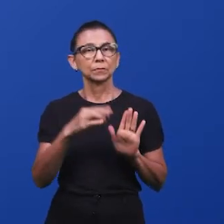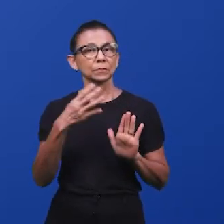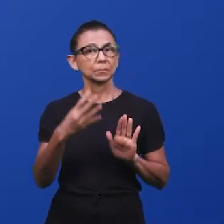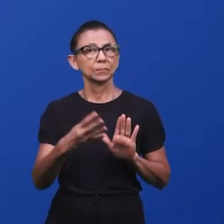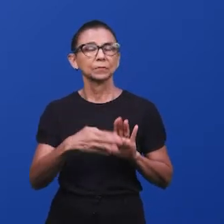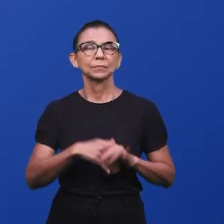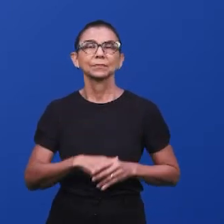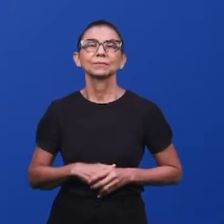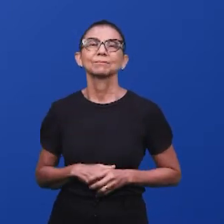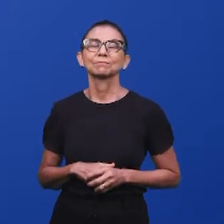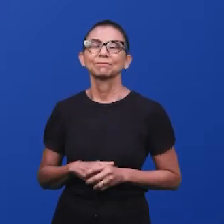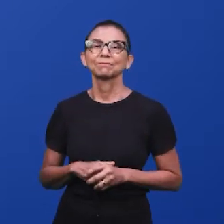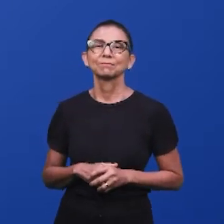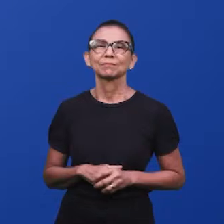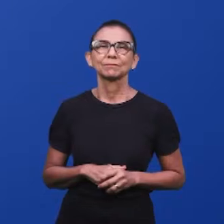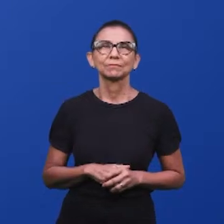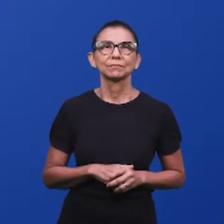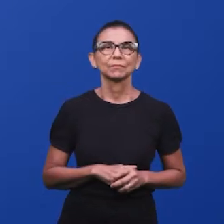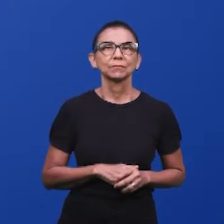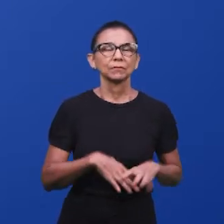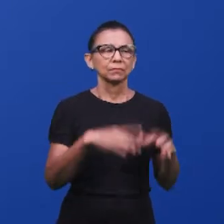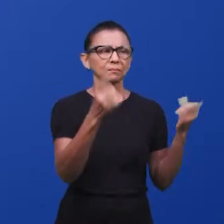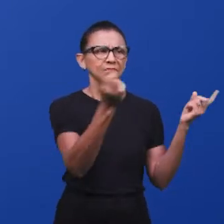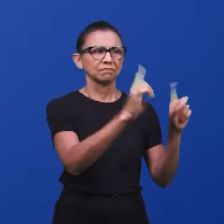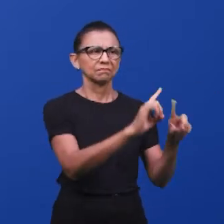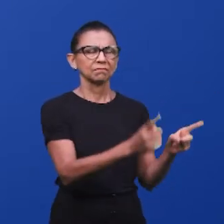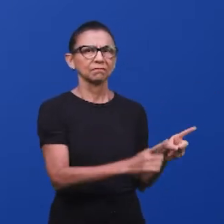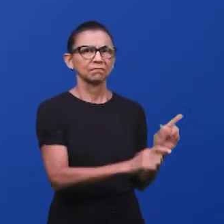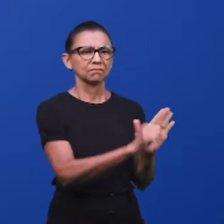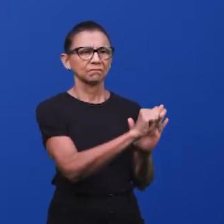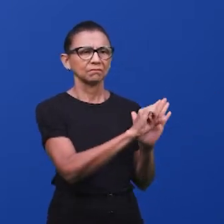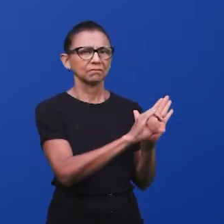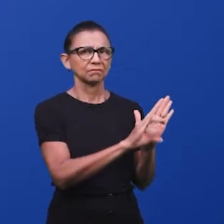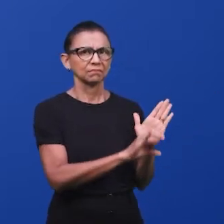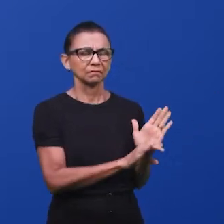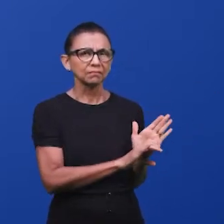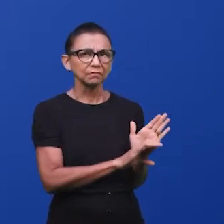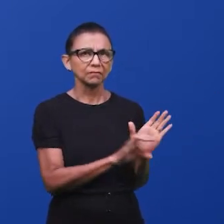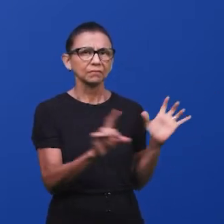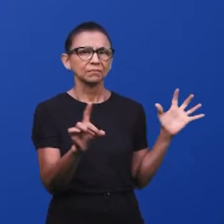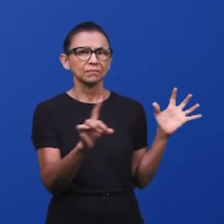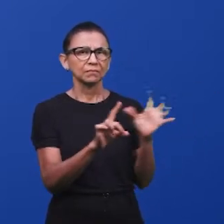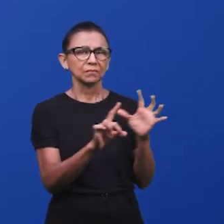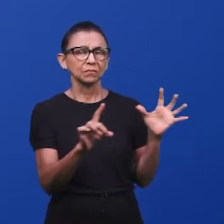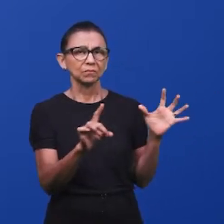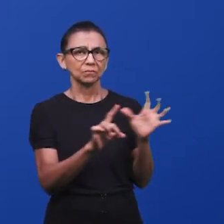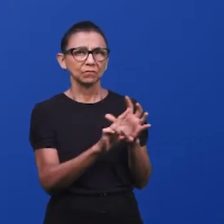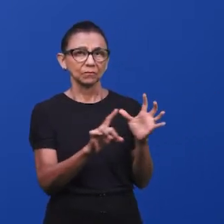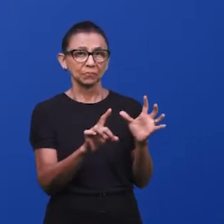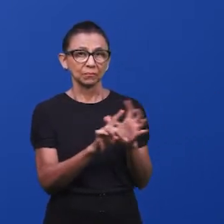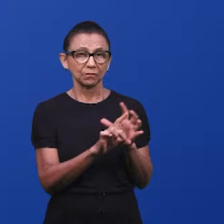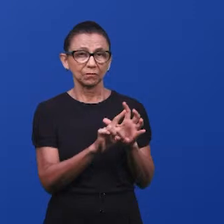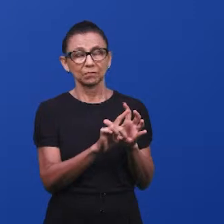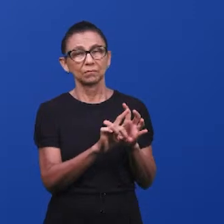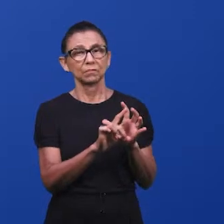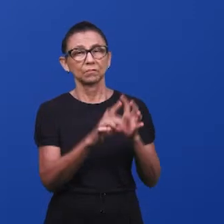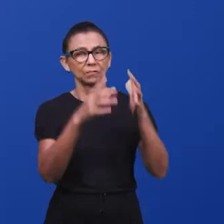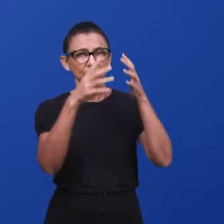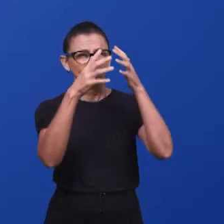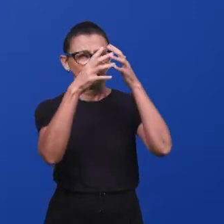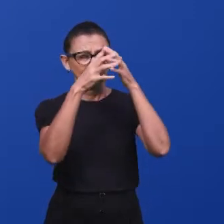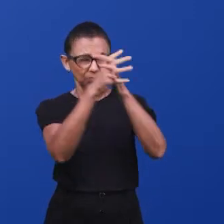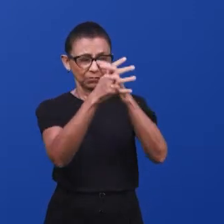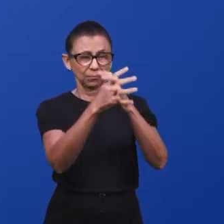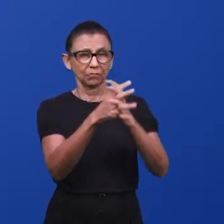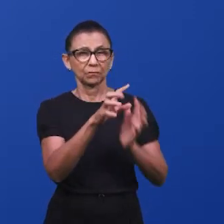capítulo 4, versículo 4, que diz: Nos quais o Deus deste século cegou os entendimentos dos incrédulos,